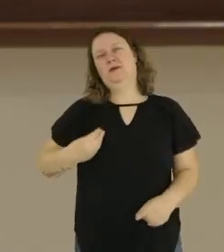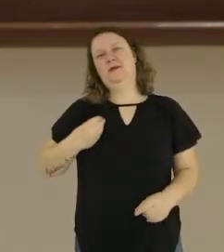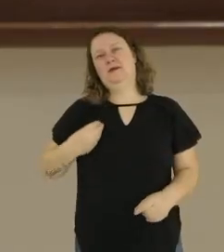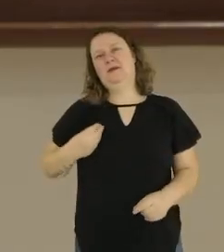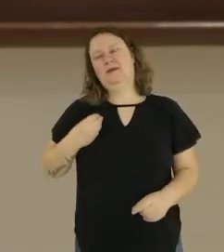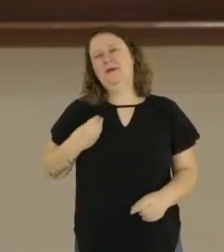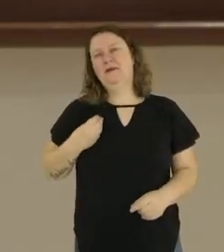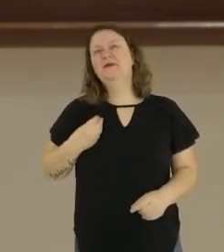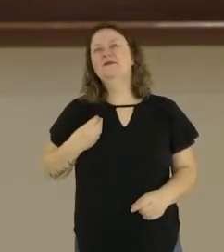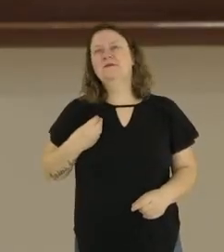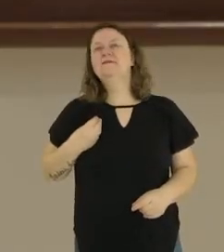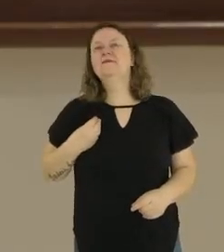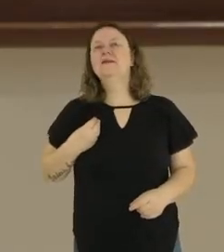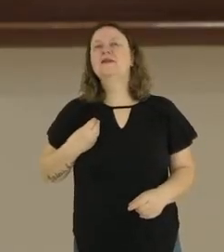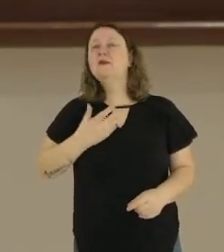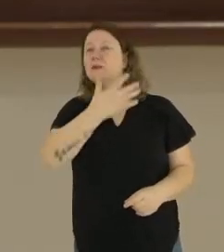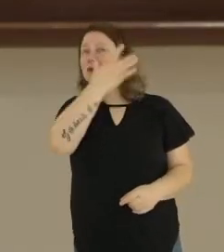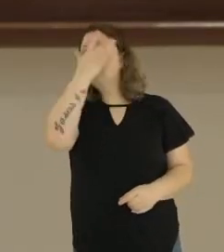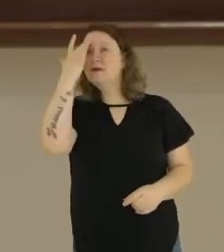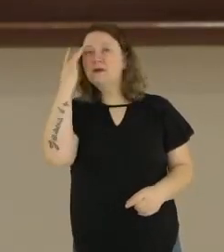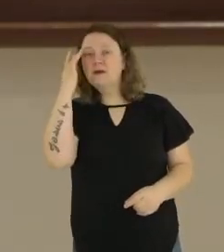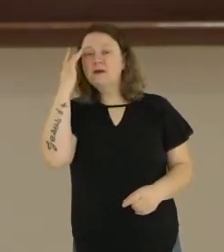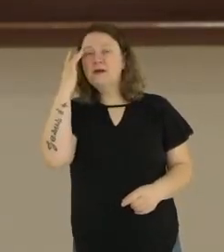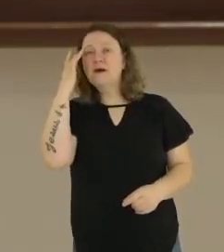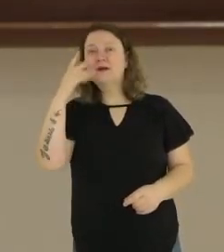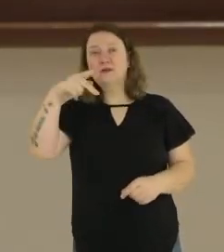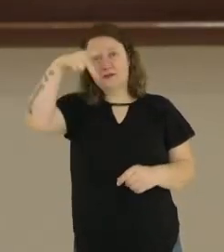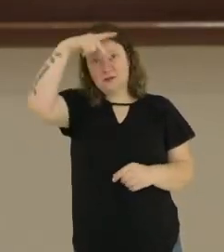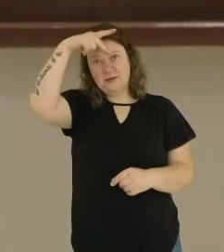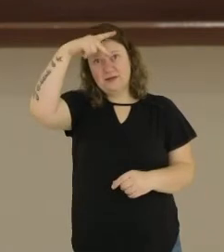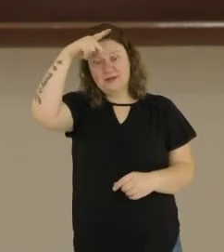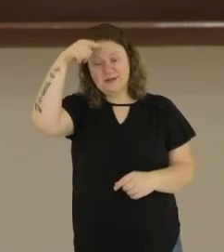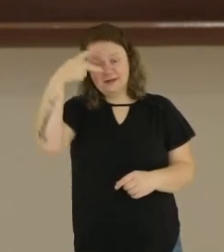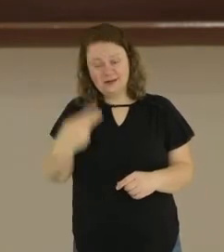colonos iniciais, né, aqui no estado do Paraná.